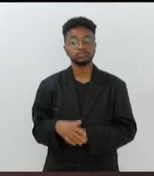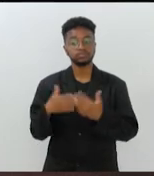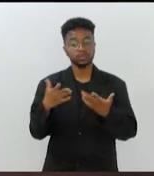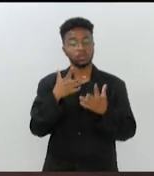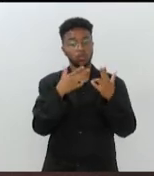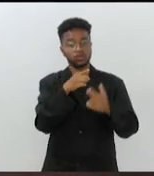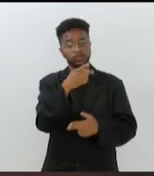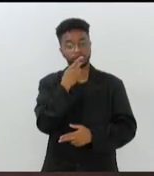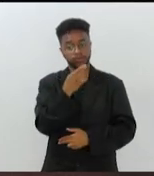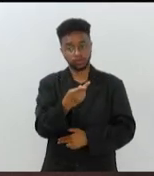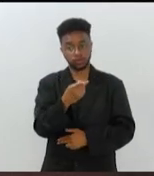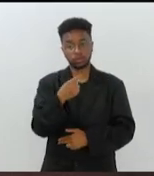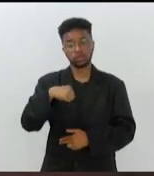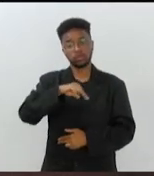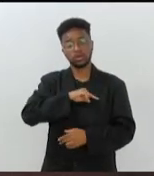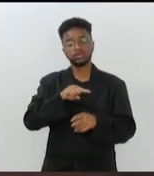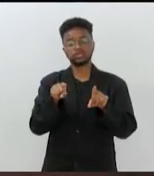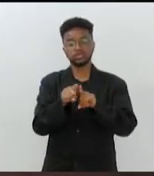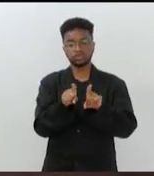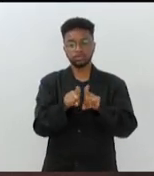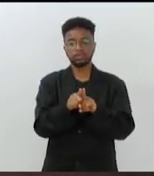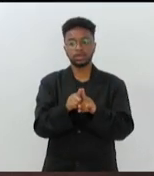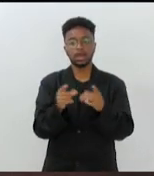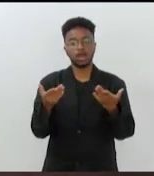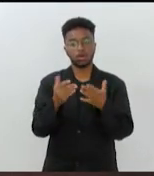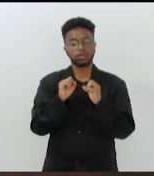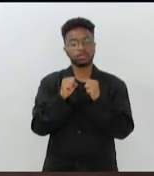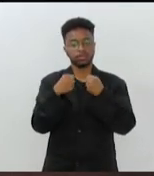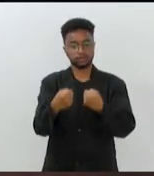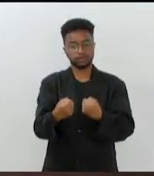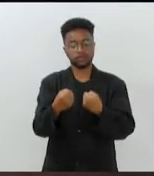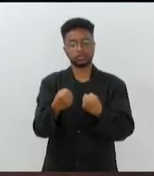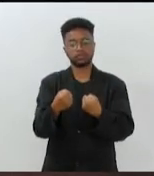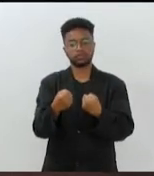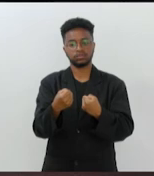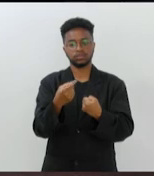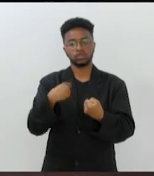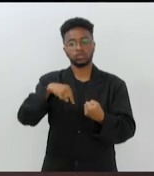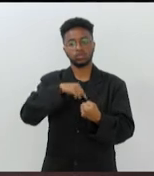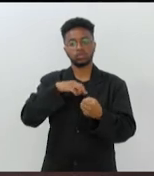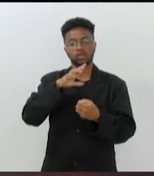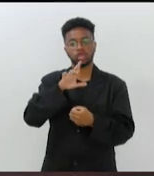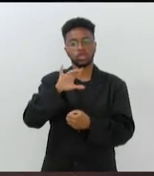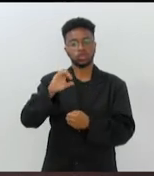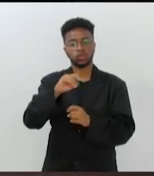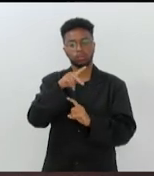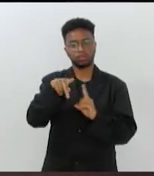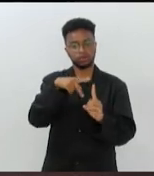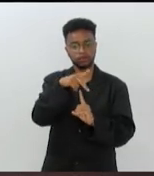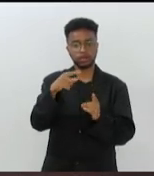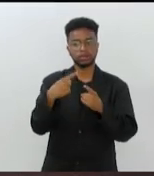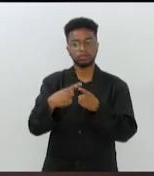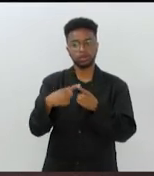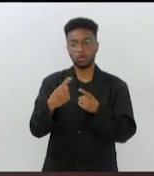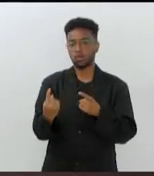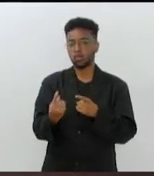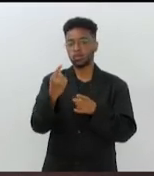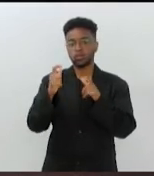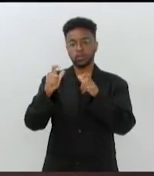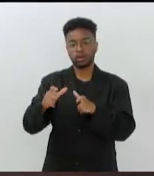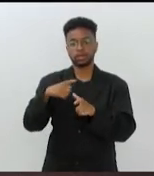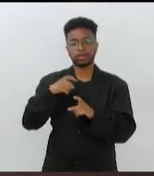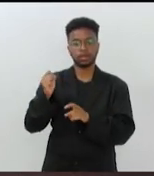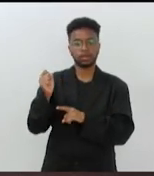Excelência disse, nós estamos também nessa defesa do nosso Rio Previdência, que é o nosso Fundo Único de